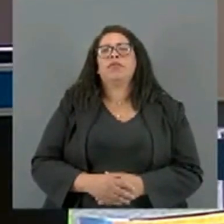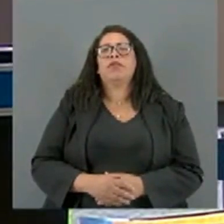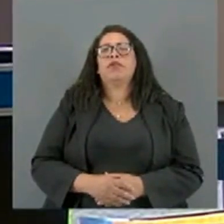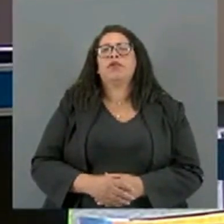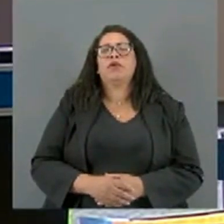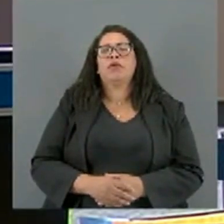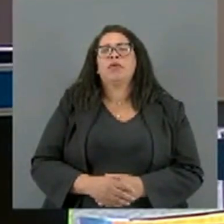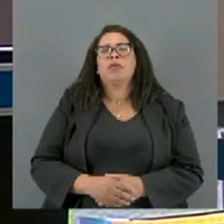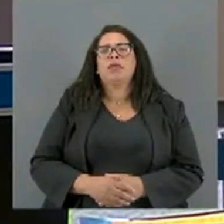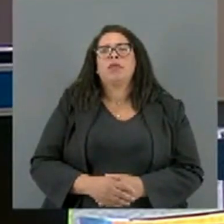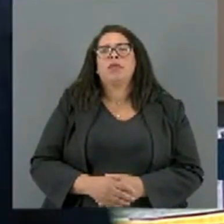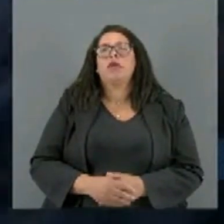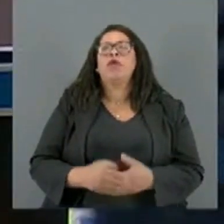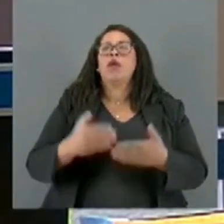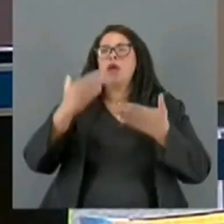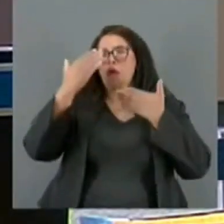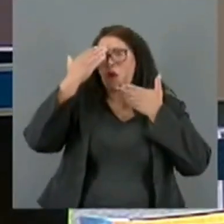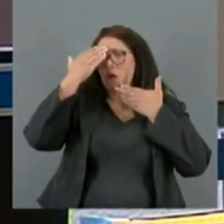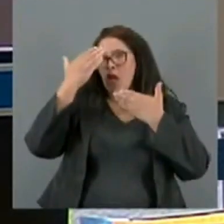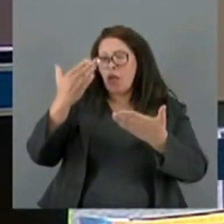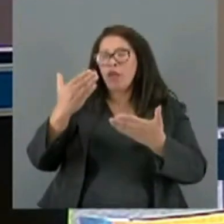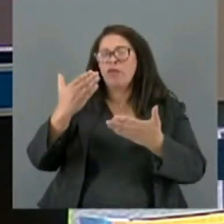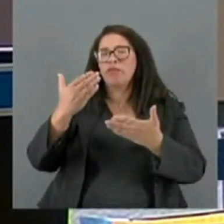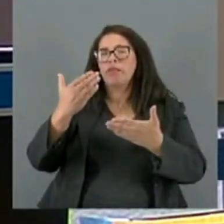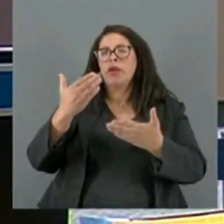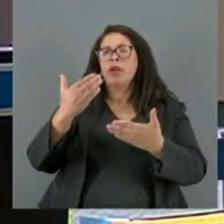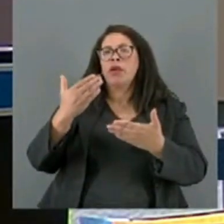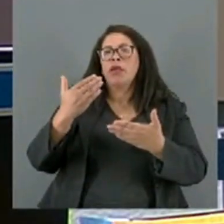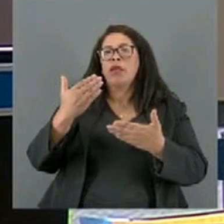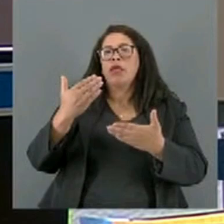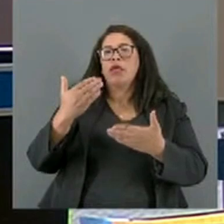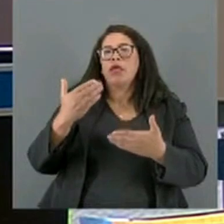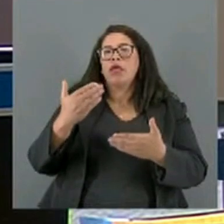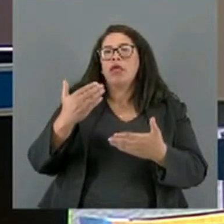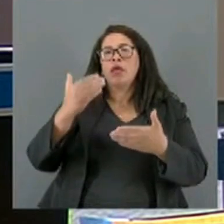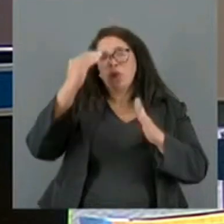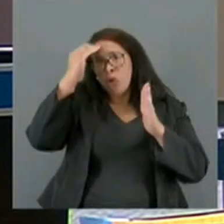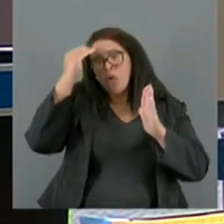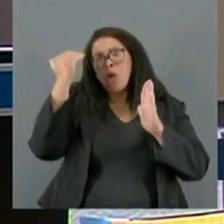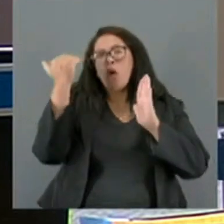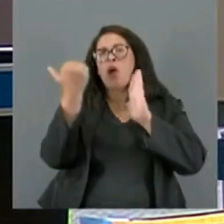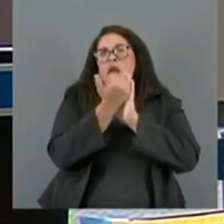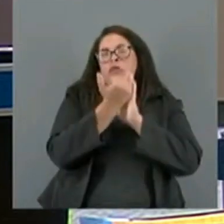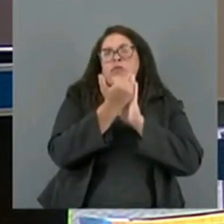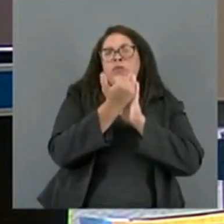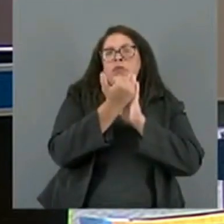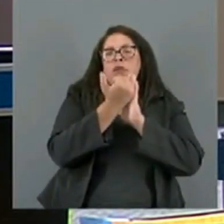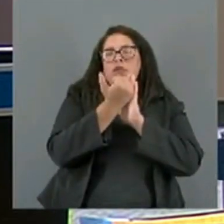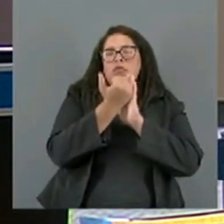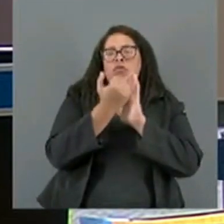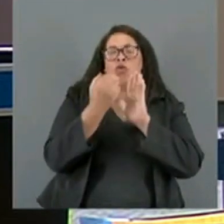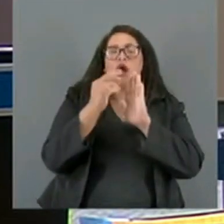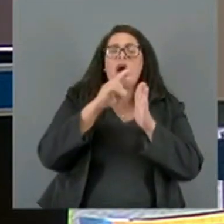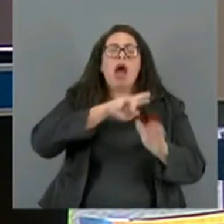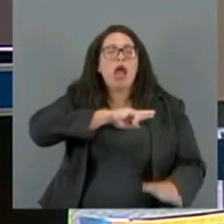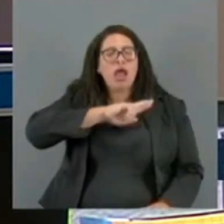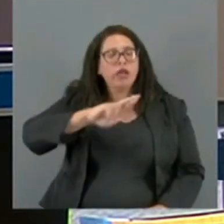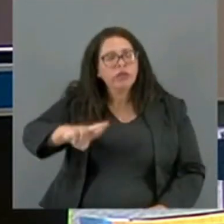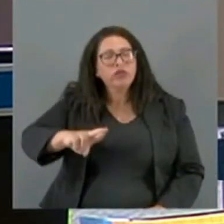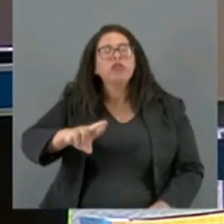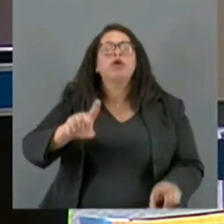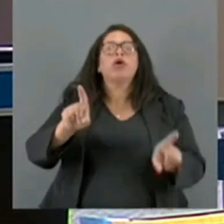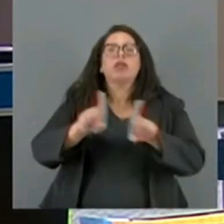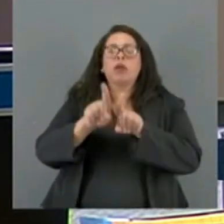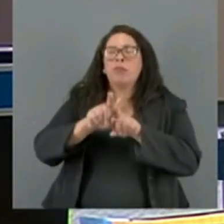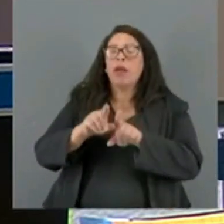credos, como nos impõe a Carta Magna da República, sou grato a Deus,